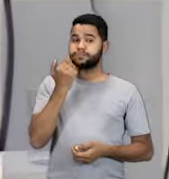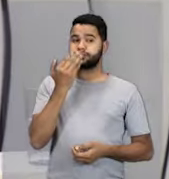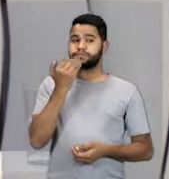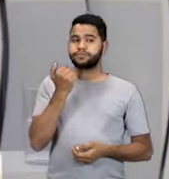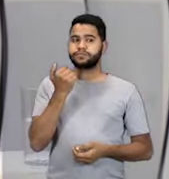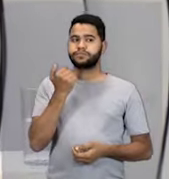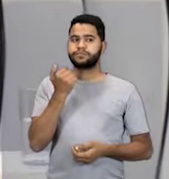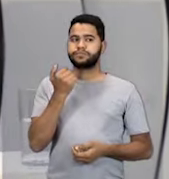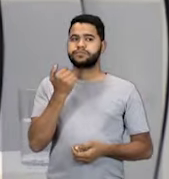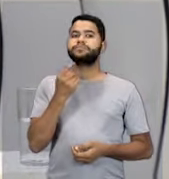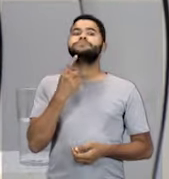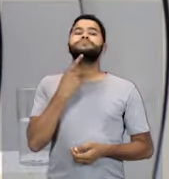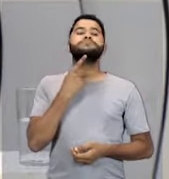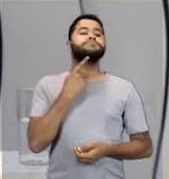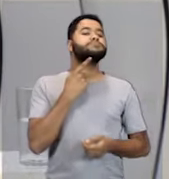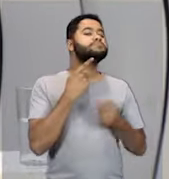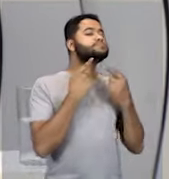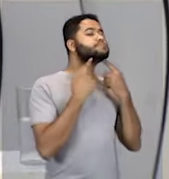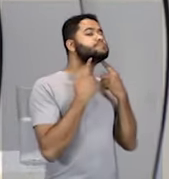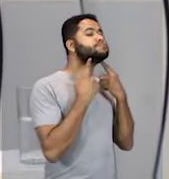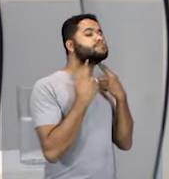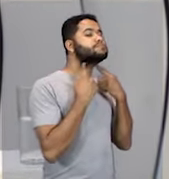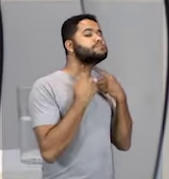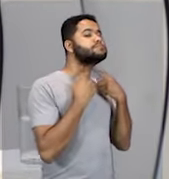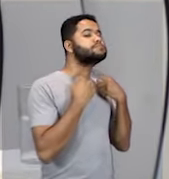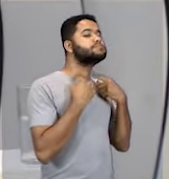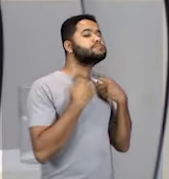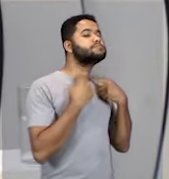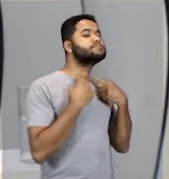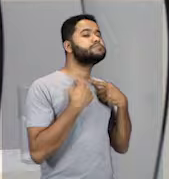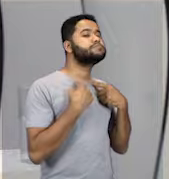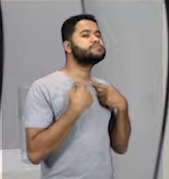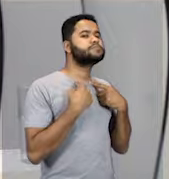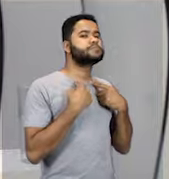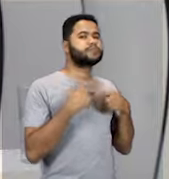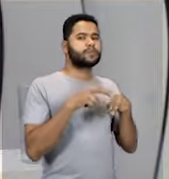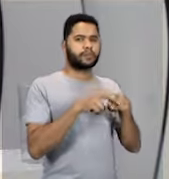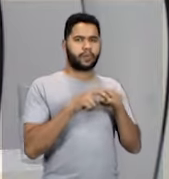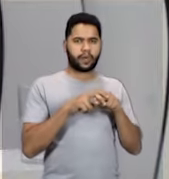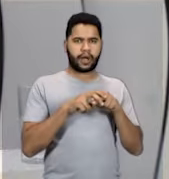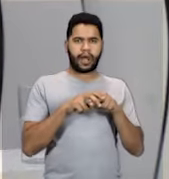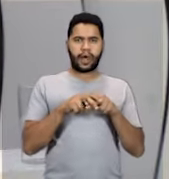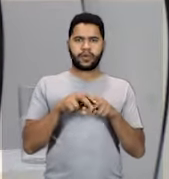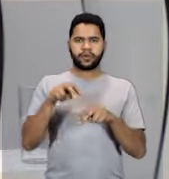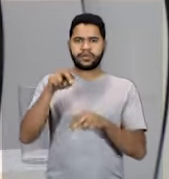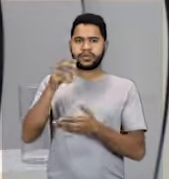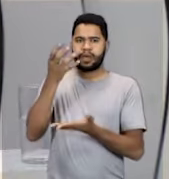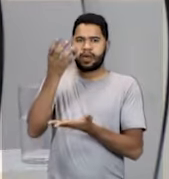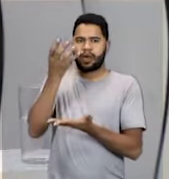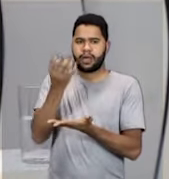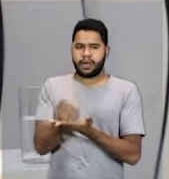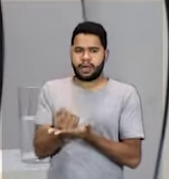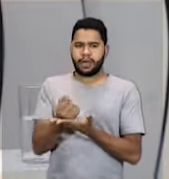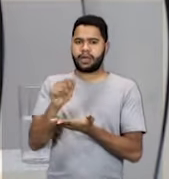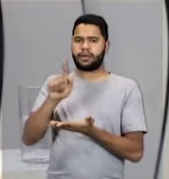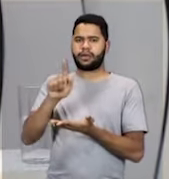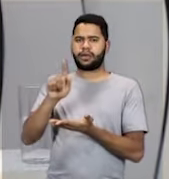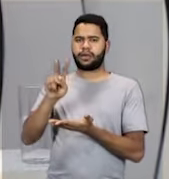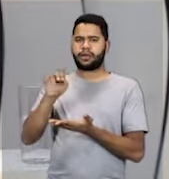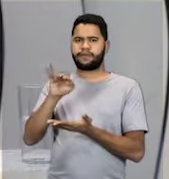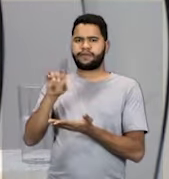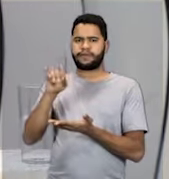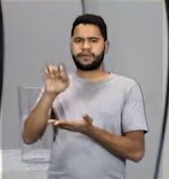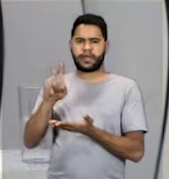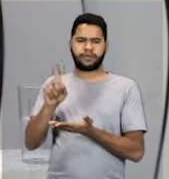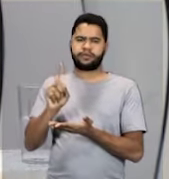não desce pelo nosso esôfago só pela força da gravidade, não. Eu vou demonstrar aqui para você. Isso